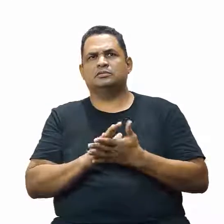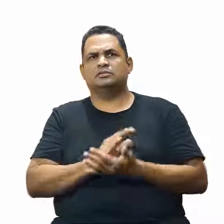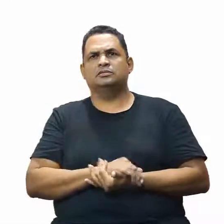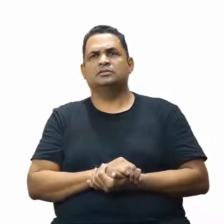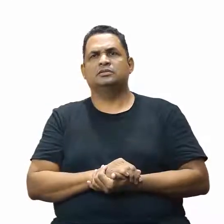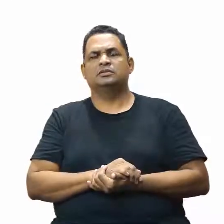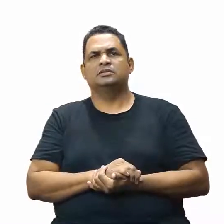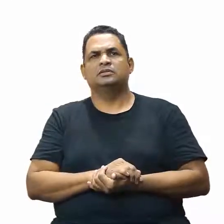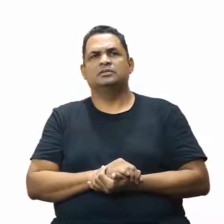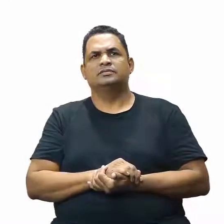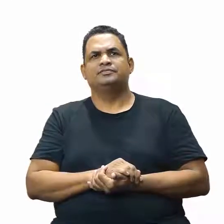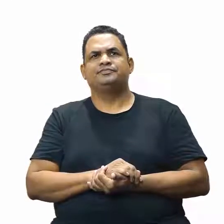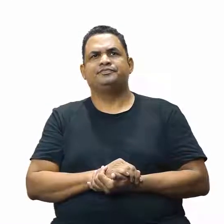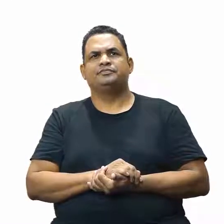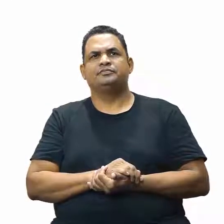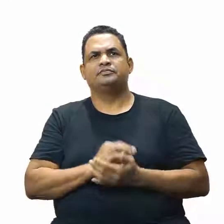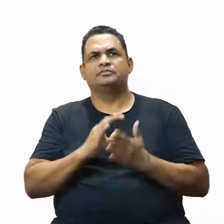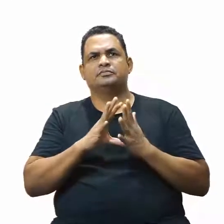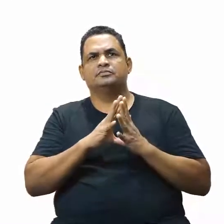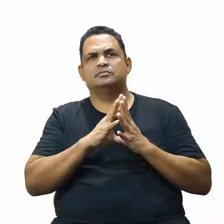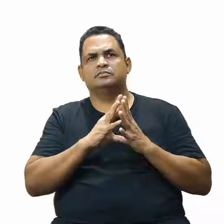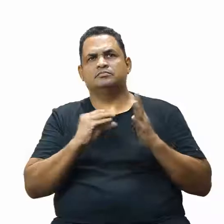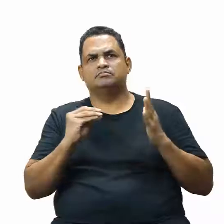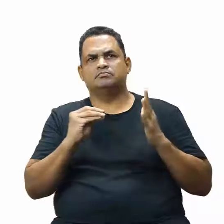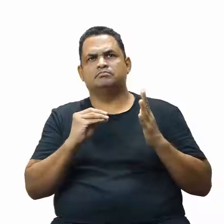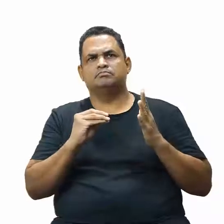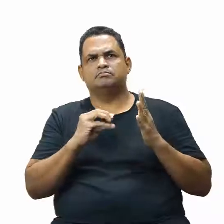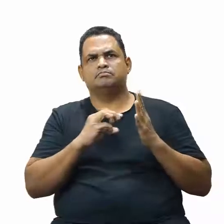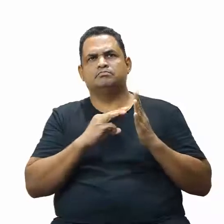isso, método de controle.